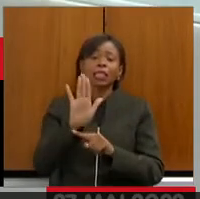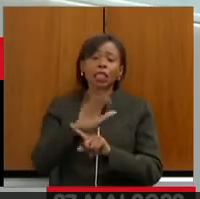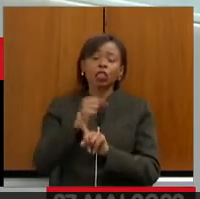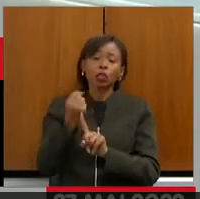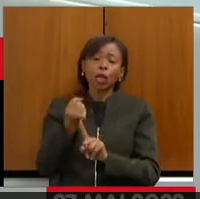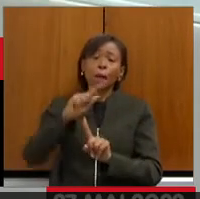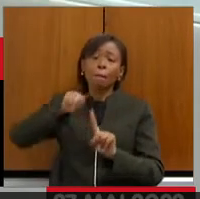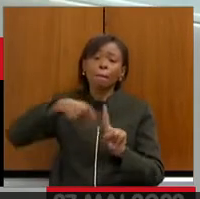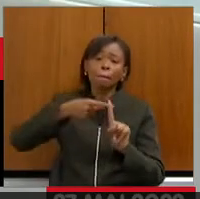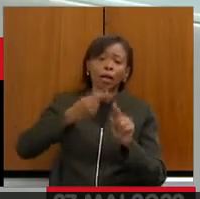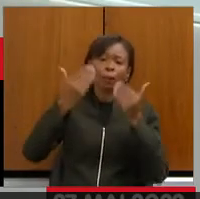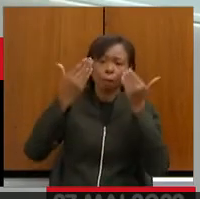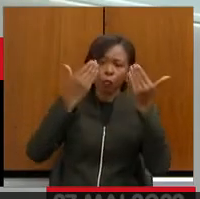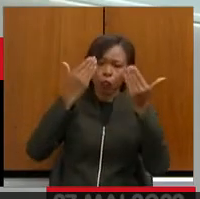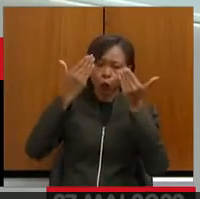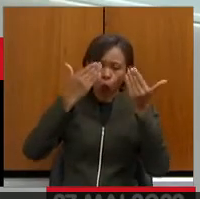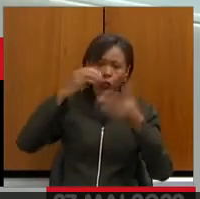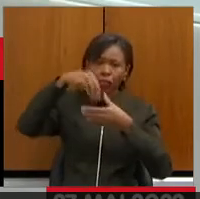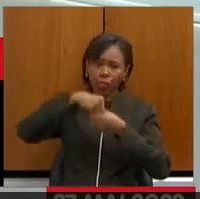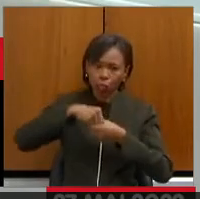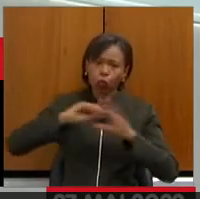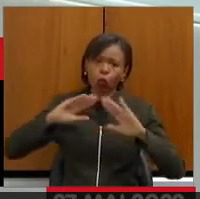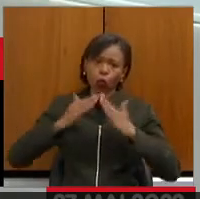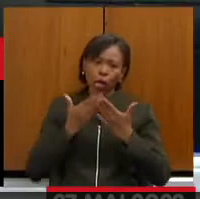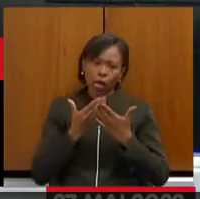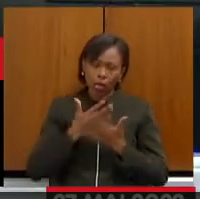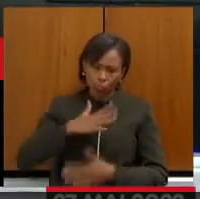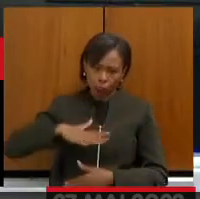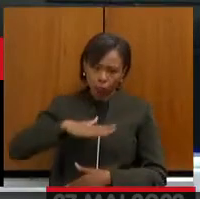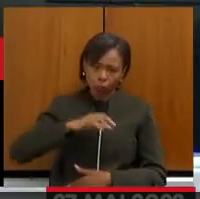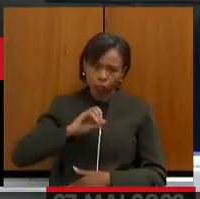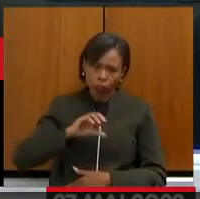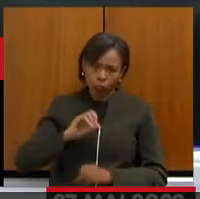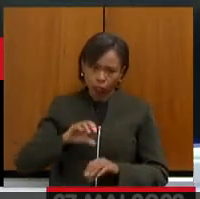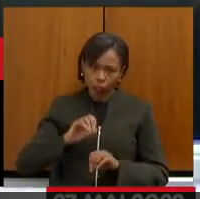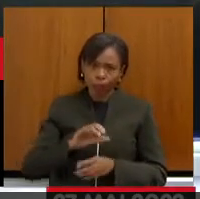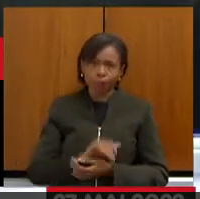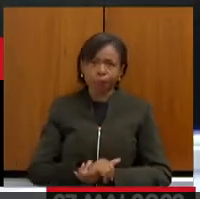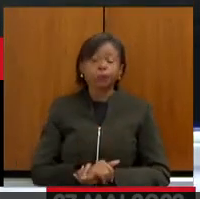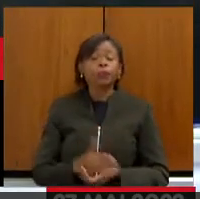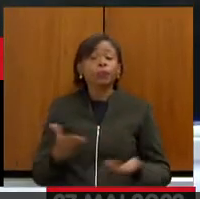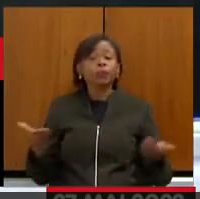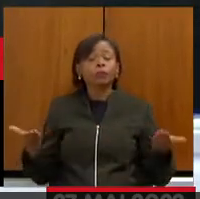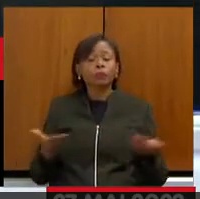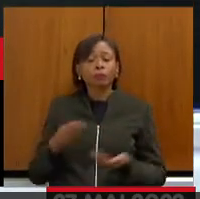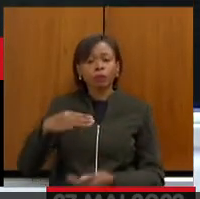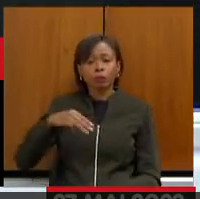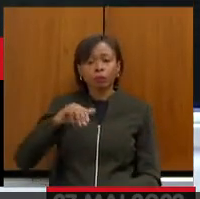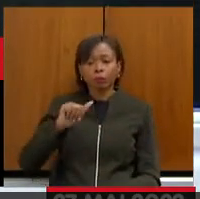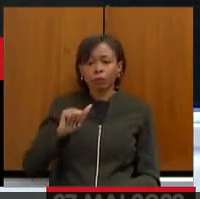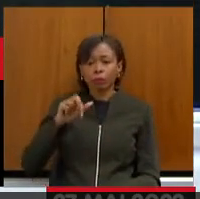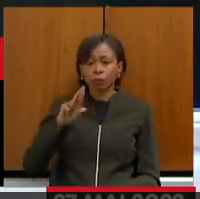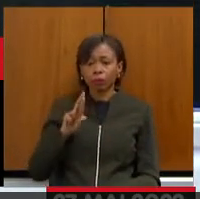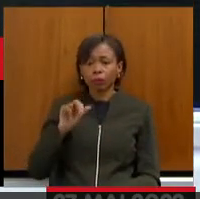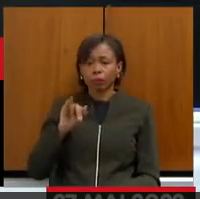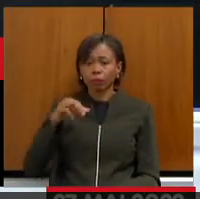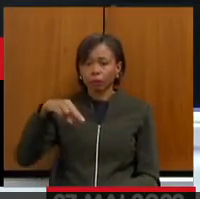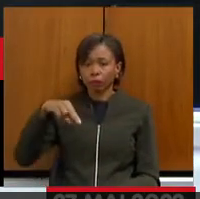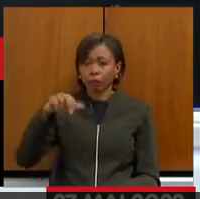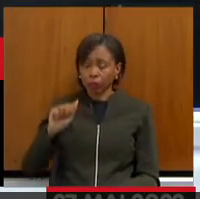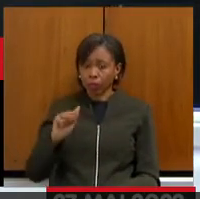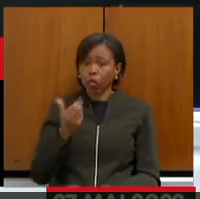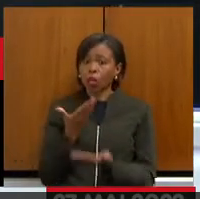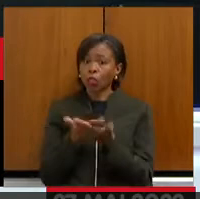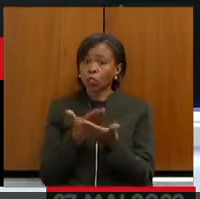e psicólogos na educação vamos convidar agora Marina Dias Nunes ela que é estudante